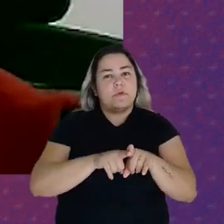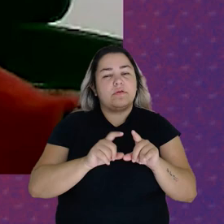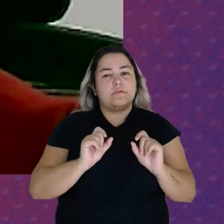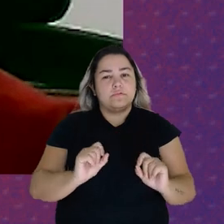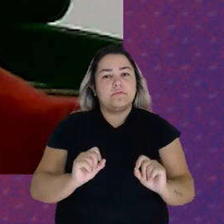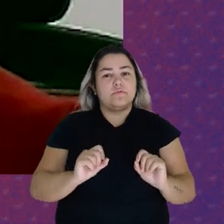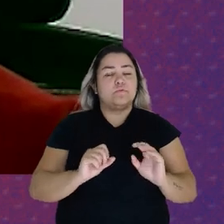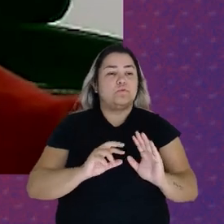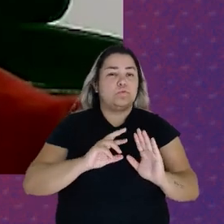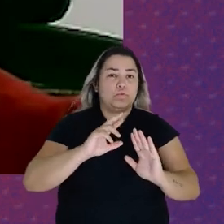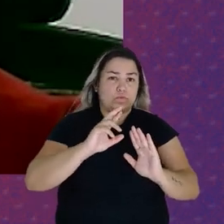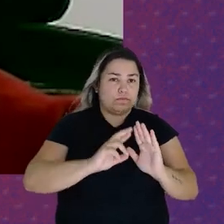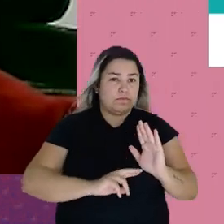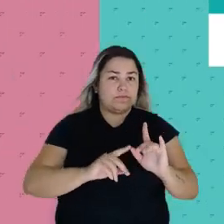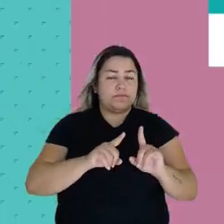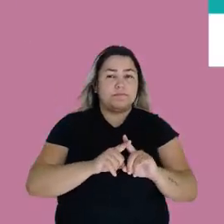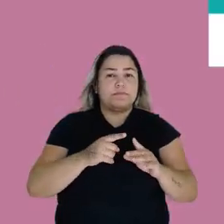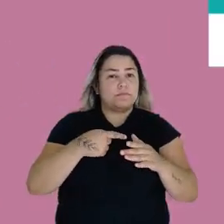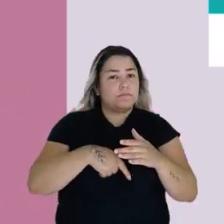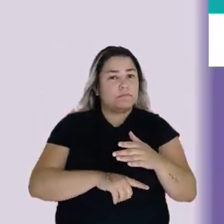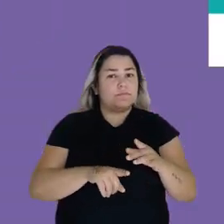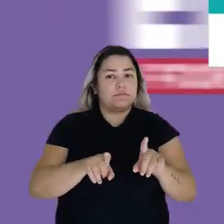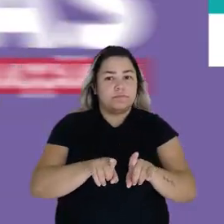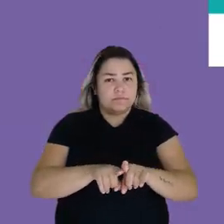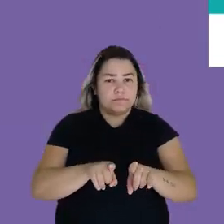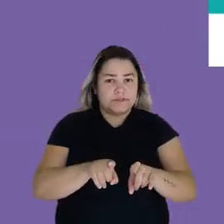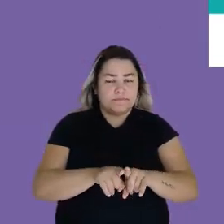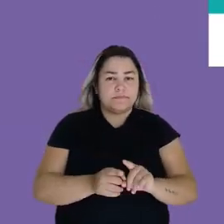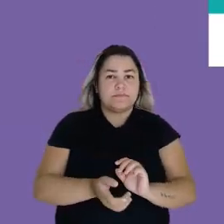regimento interno da Câmara de Vereadores.